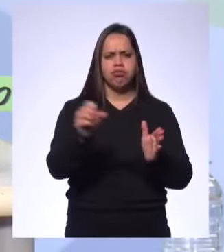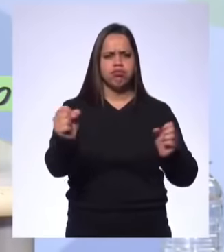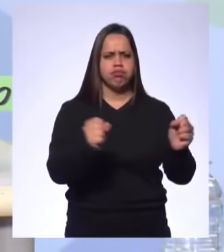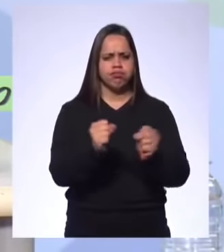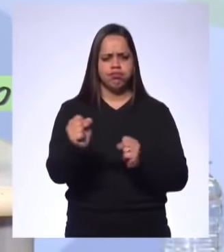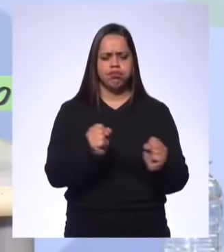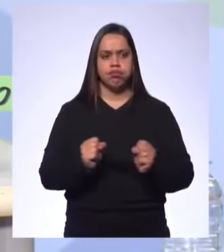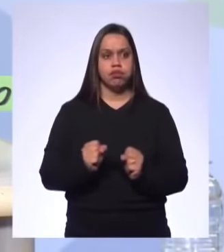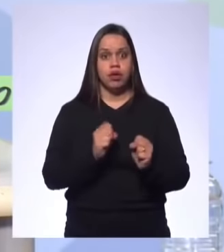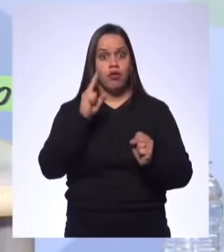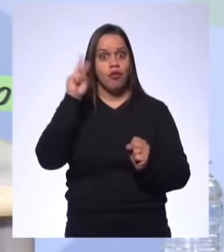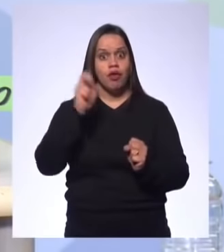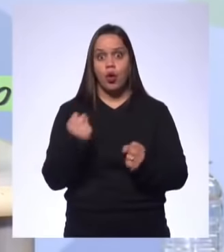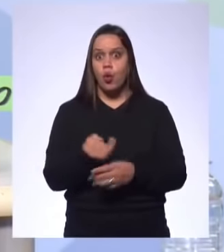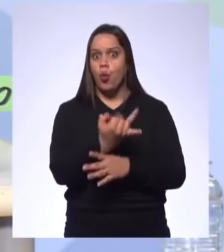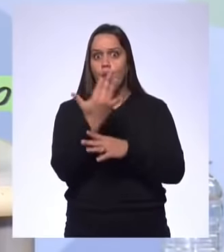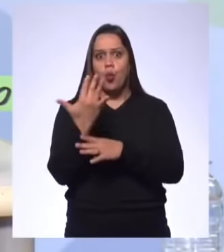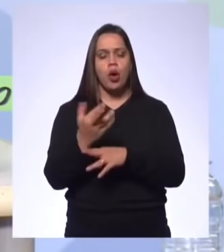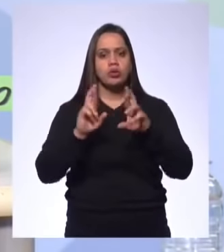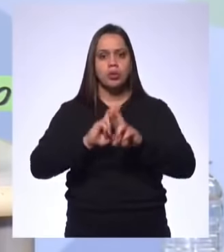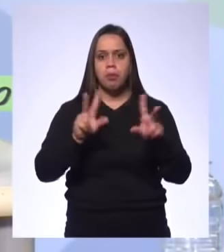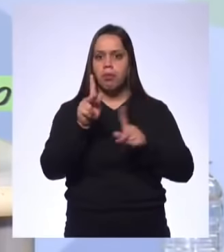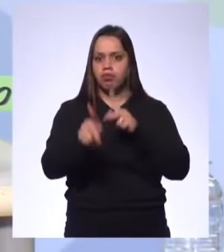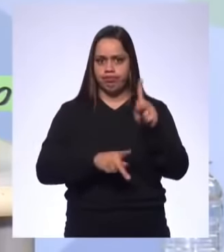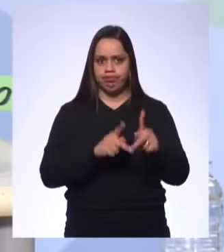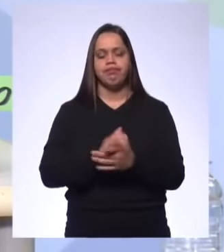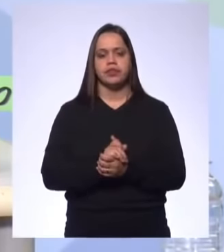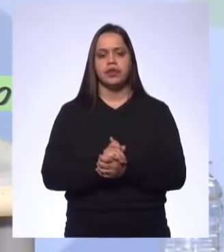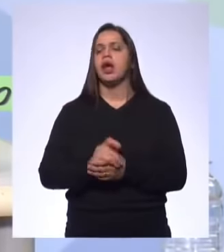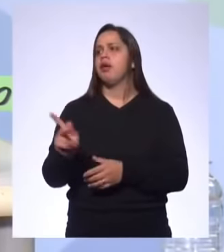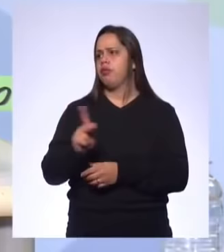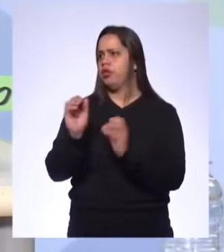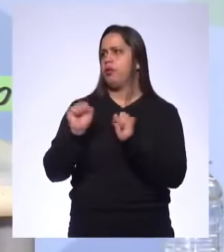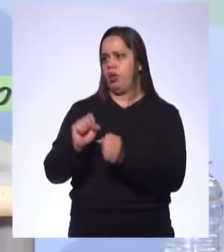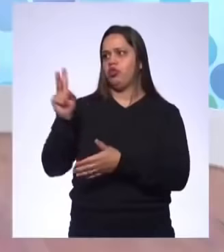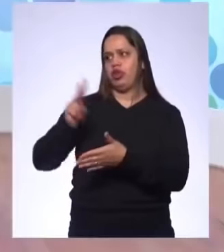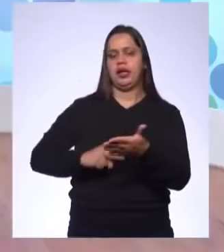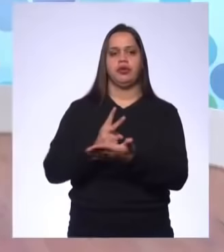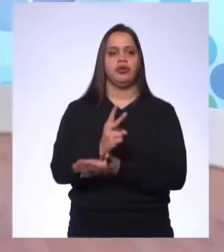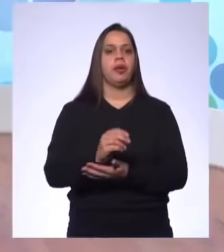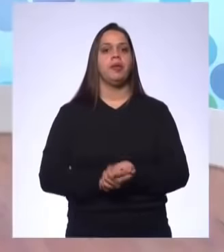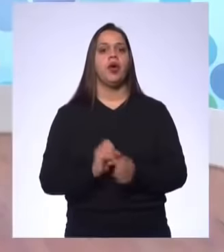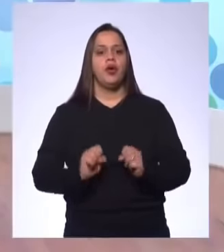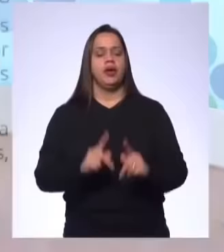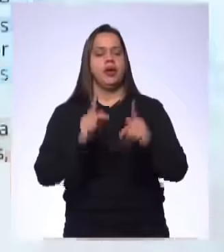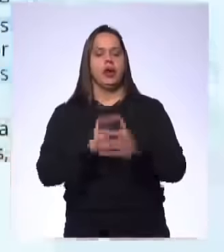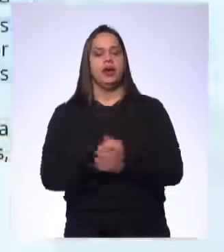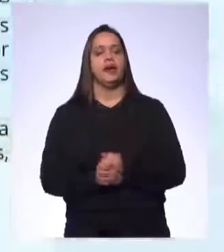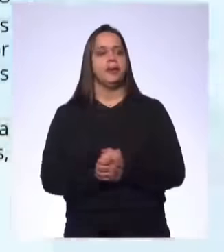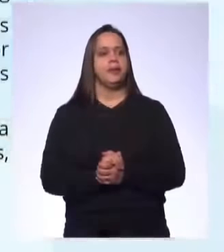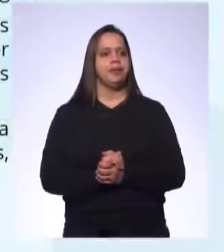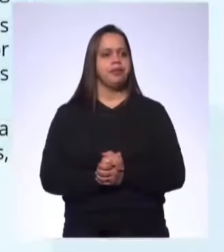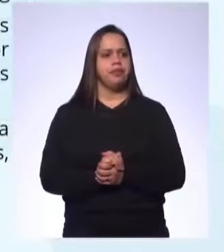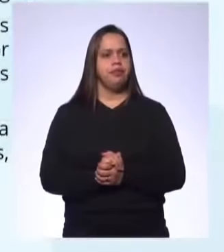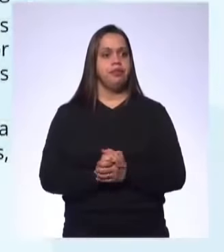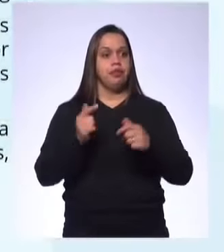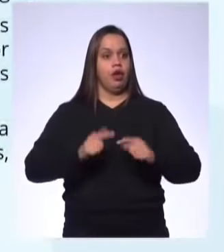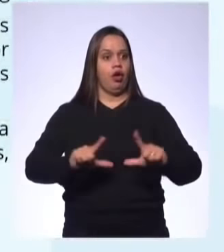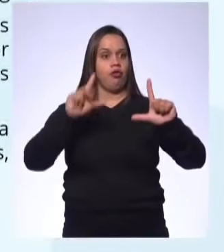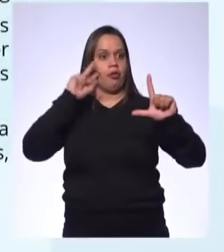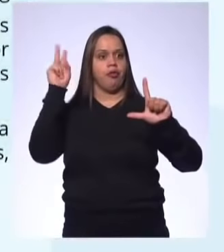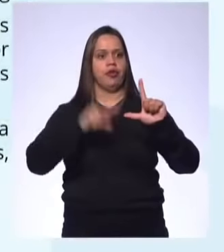povos diferentes foram chegando. O professor pode continuar lendo, por gentileza? Vamos lá, texto na